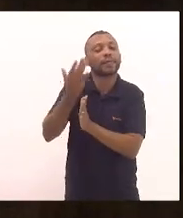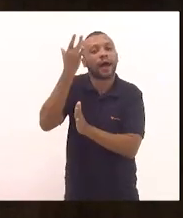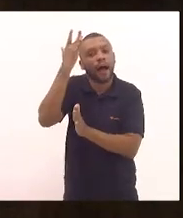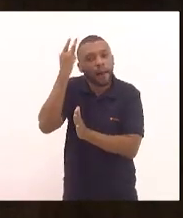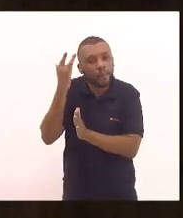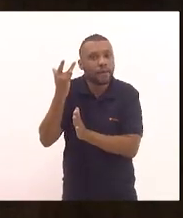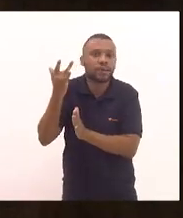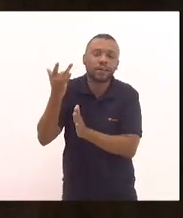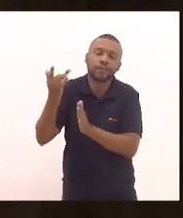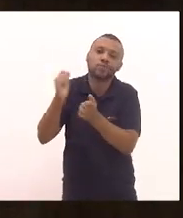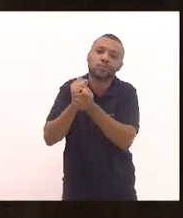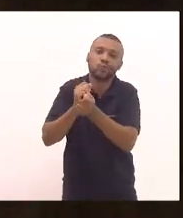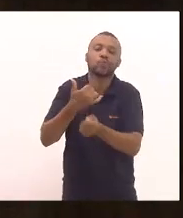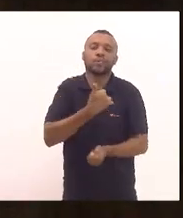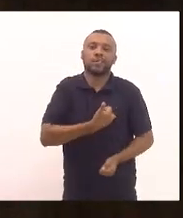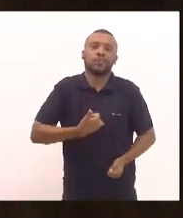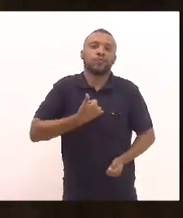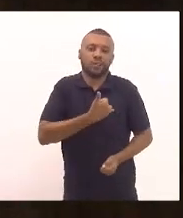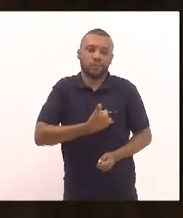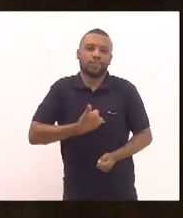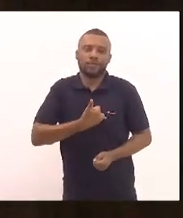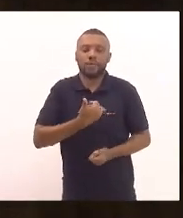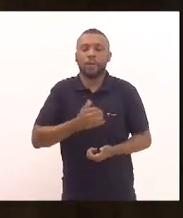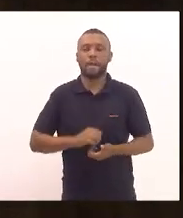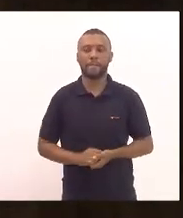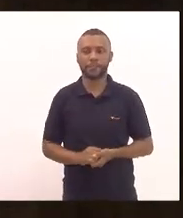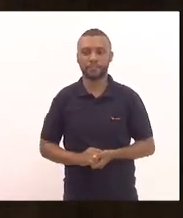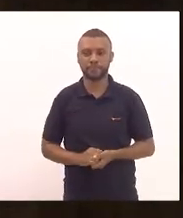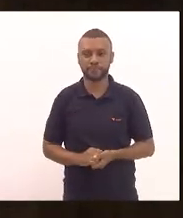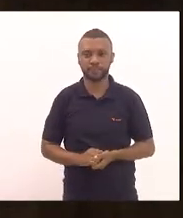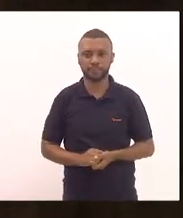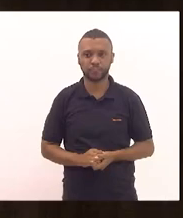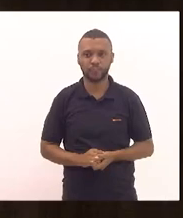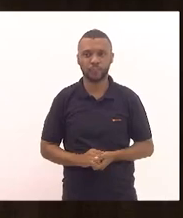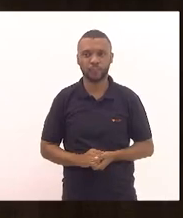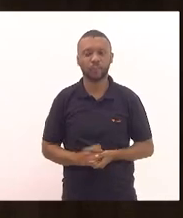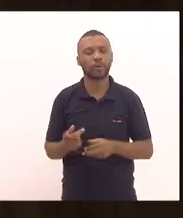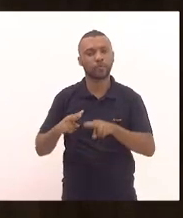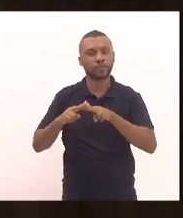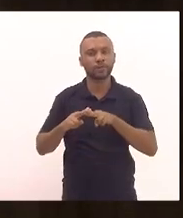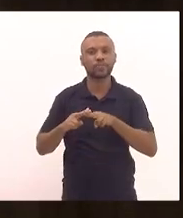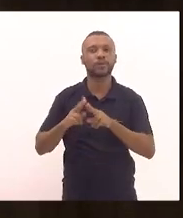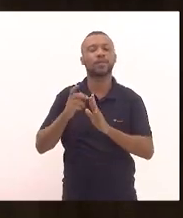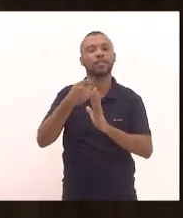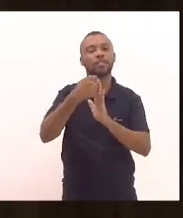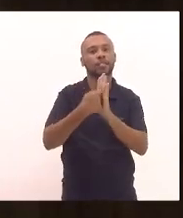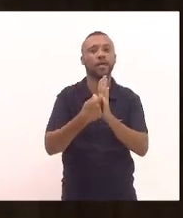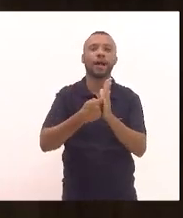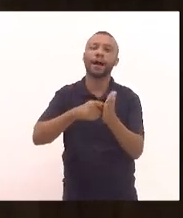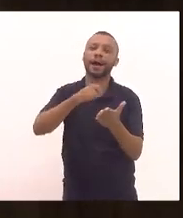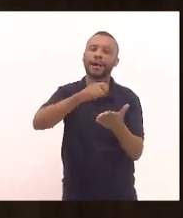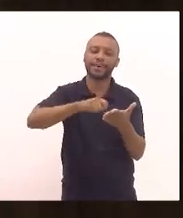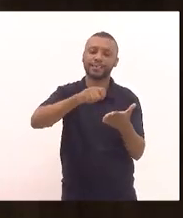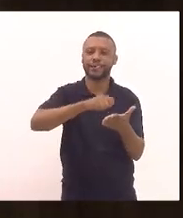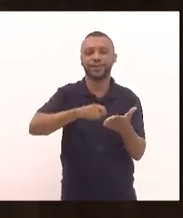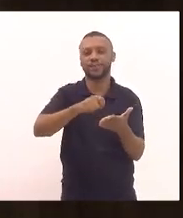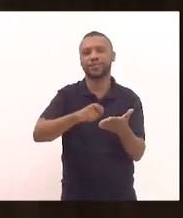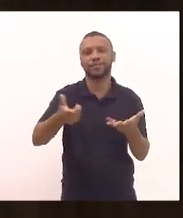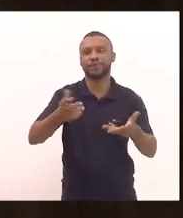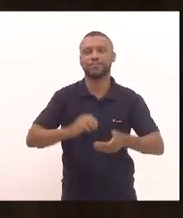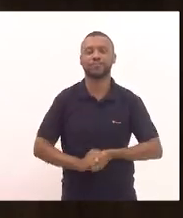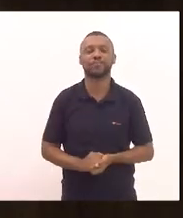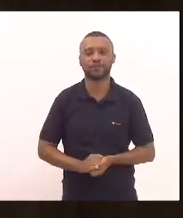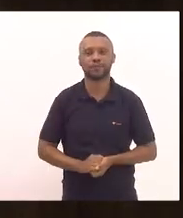com São João. E por conta disto, eu escrevi aqui algumas palavras que eu vou ler, um